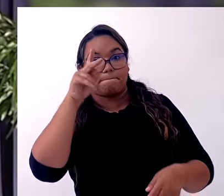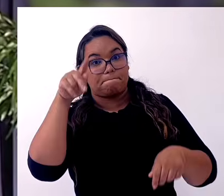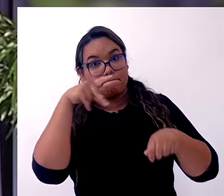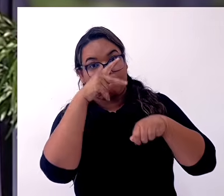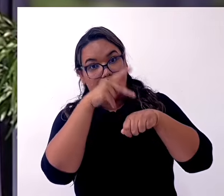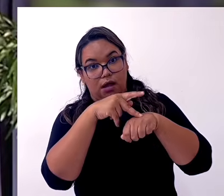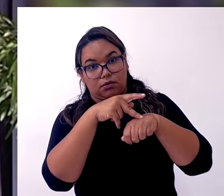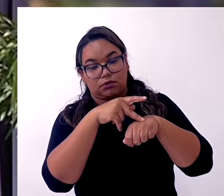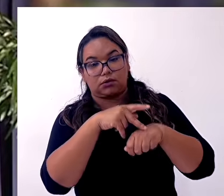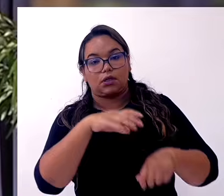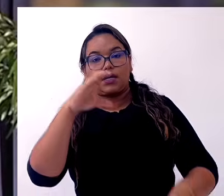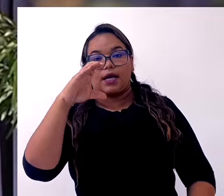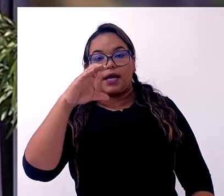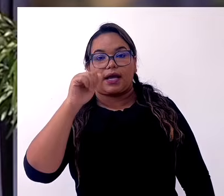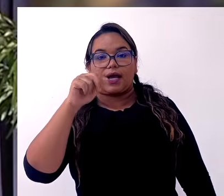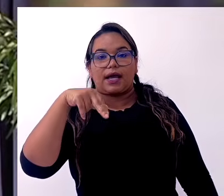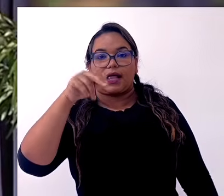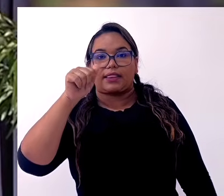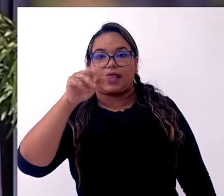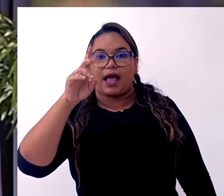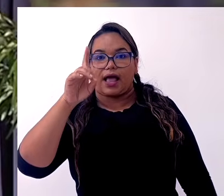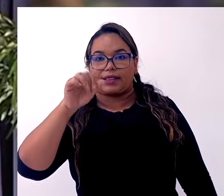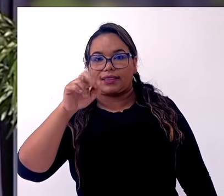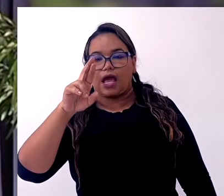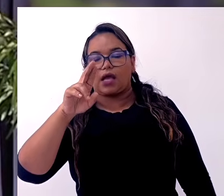nunca tinha existido antes.